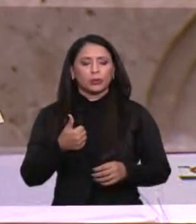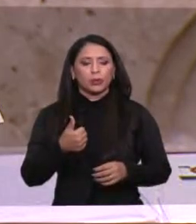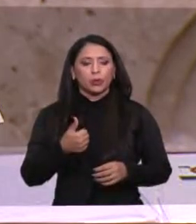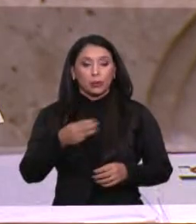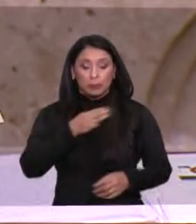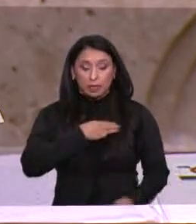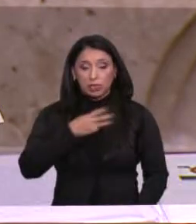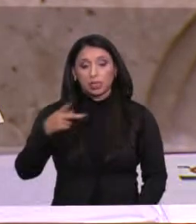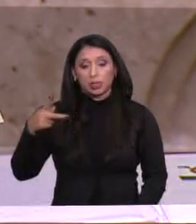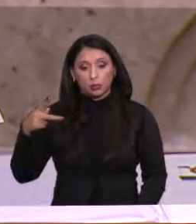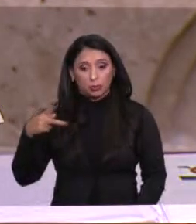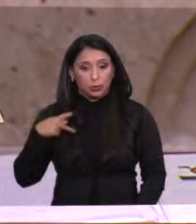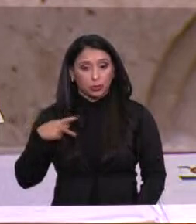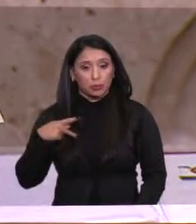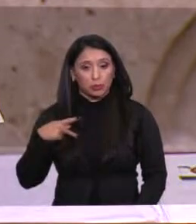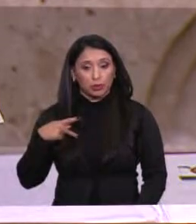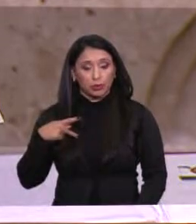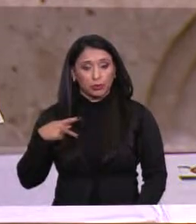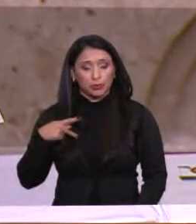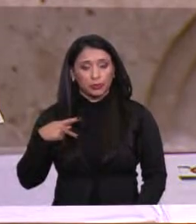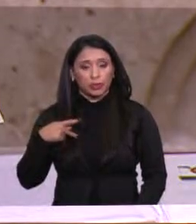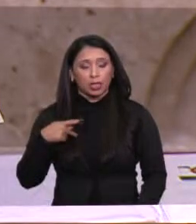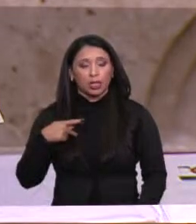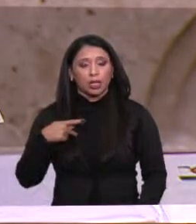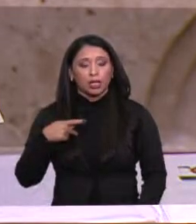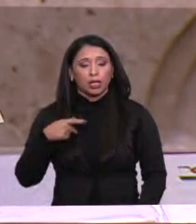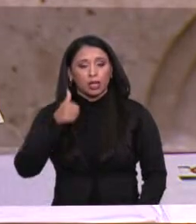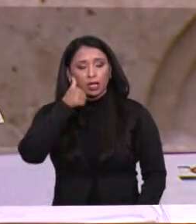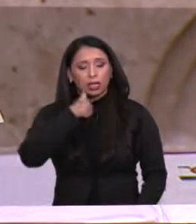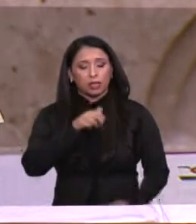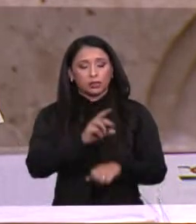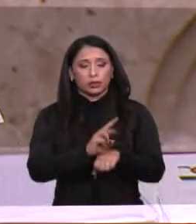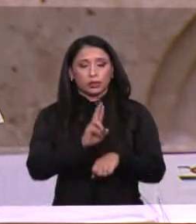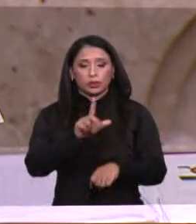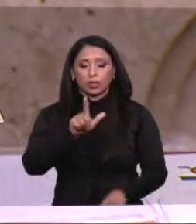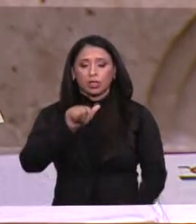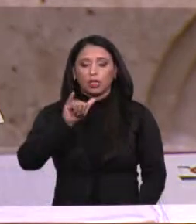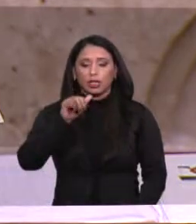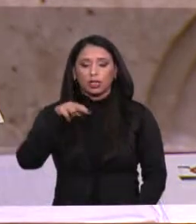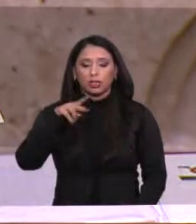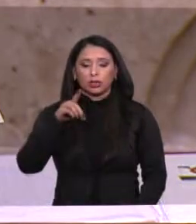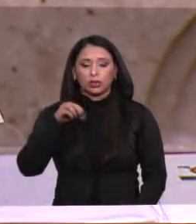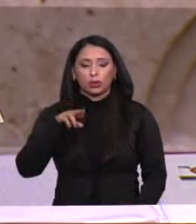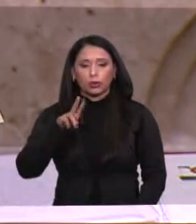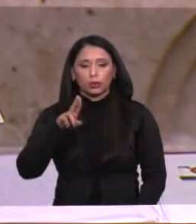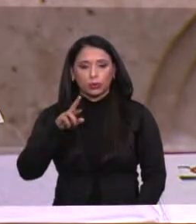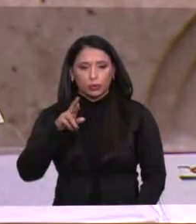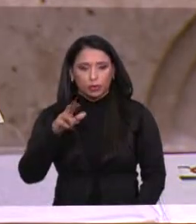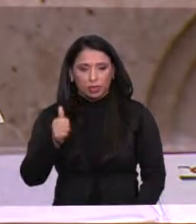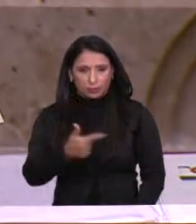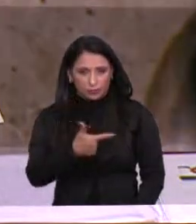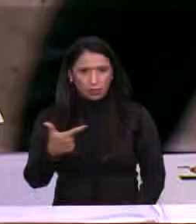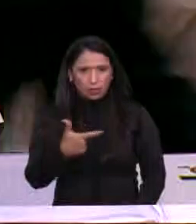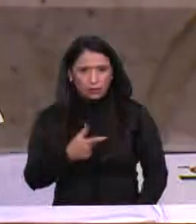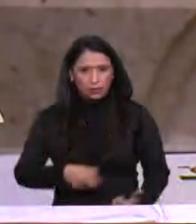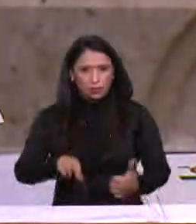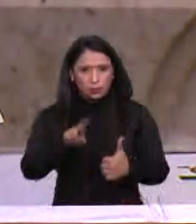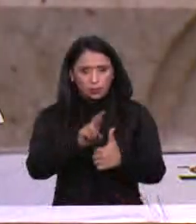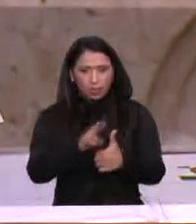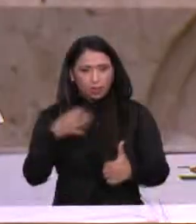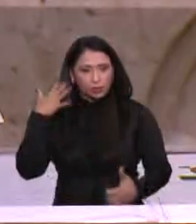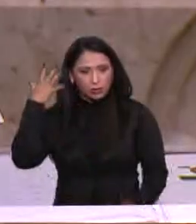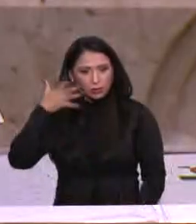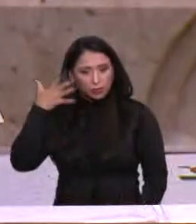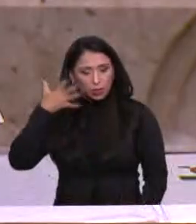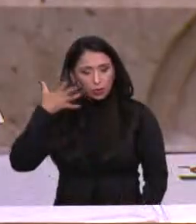Ministério Público a doutora lindora Maria Araújo vice-pregadora Geral da República e